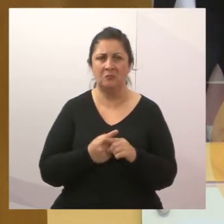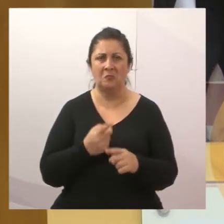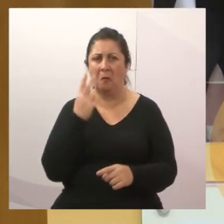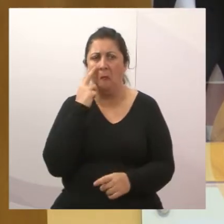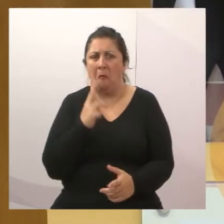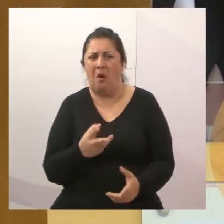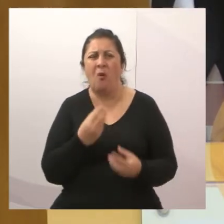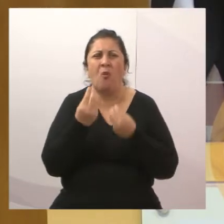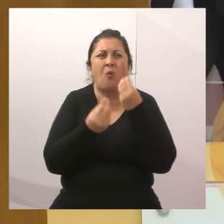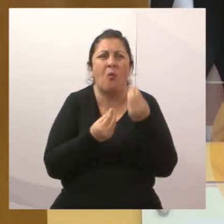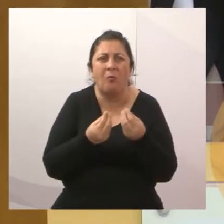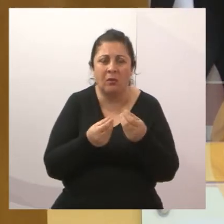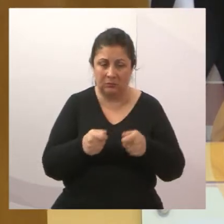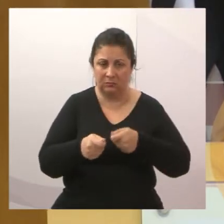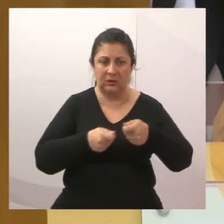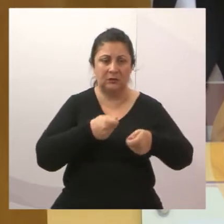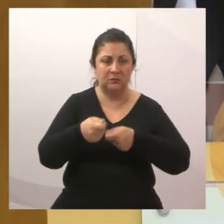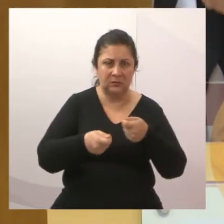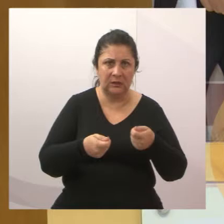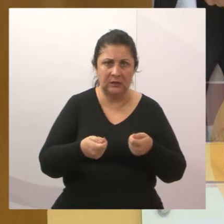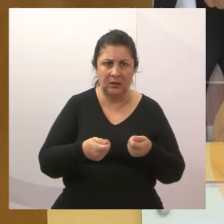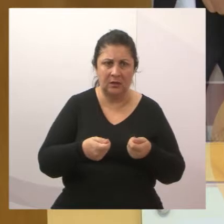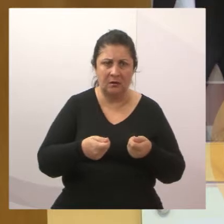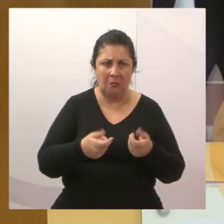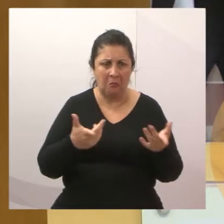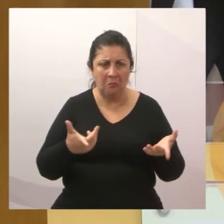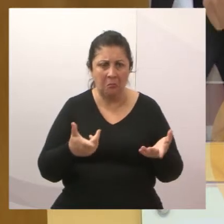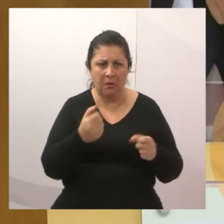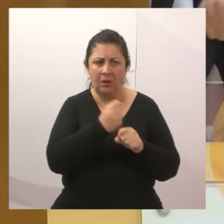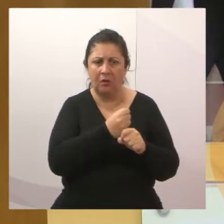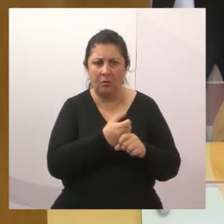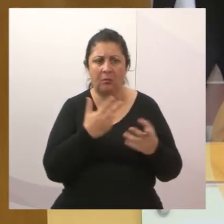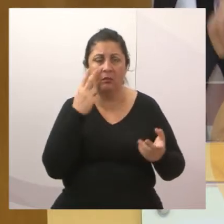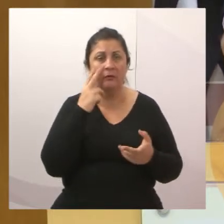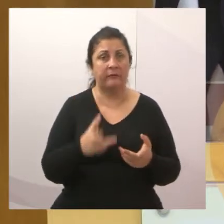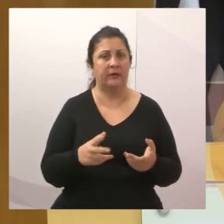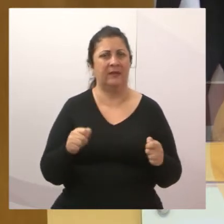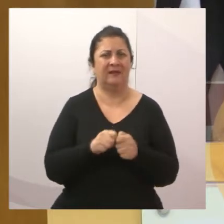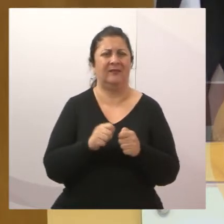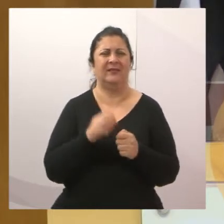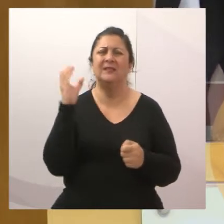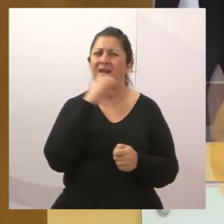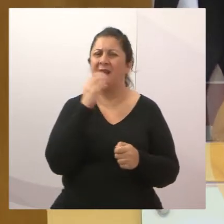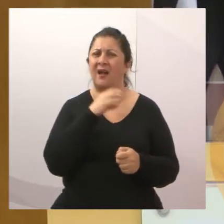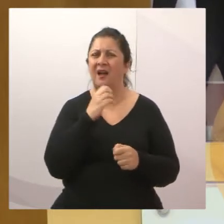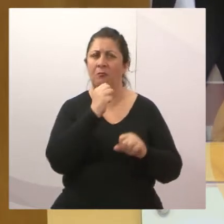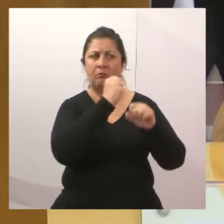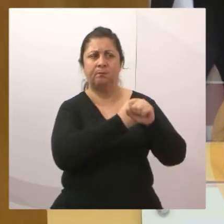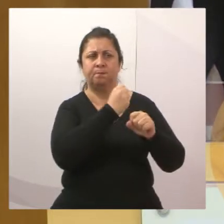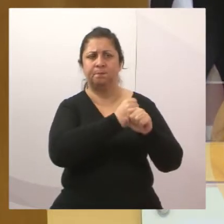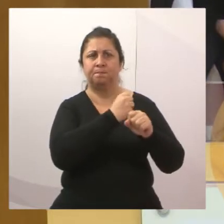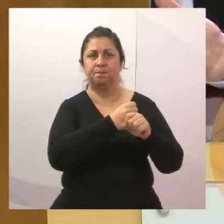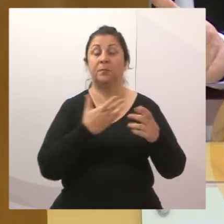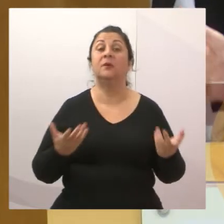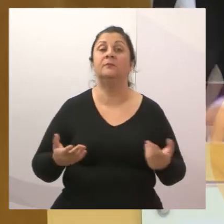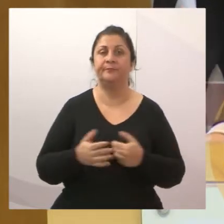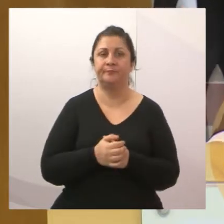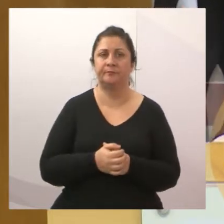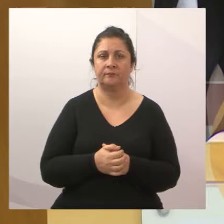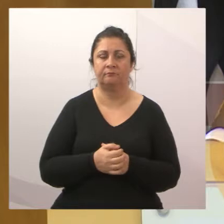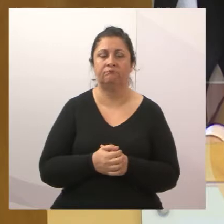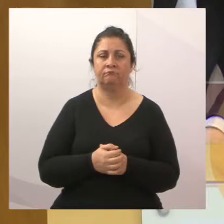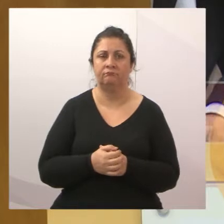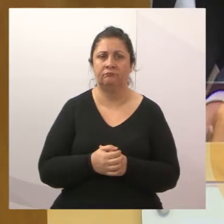vista administrativo e estrutural concluir essas obras em 2020. E vai